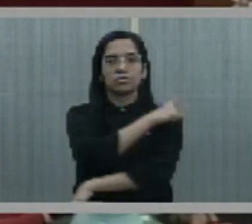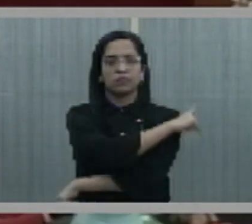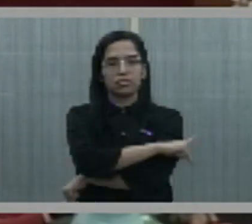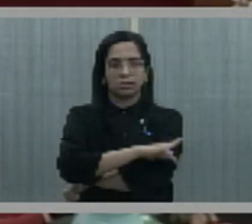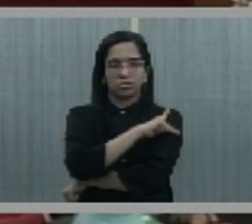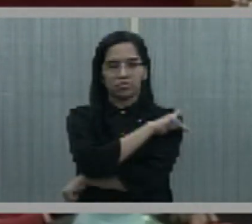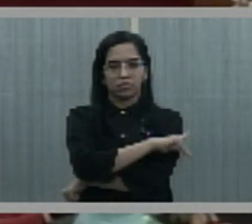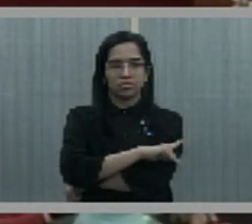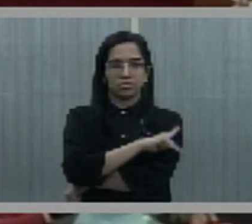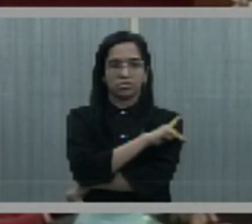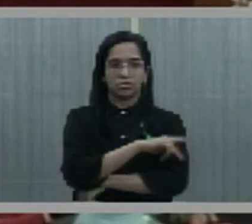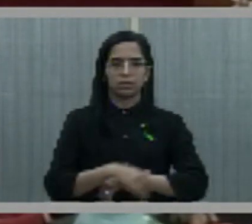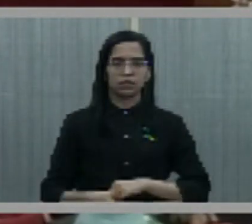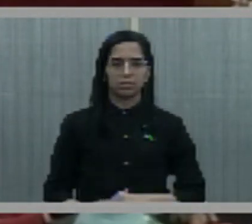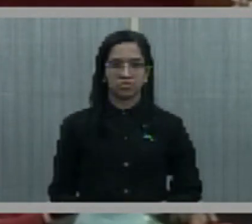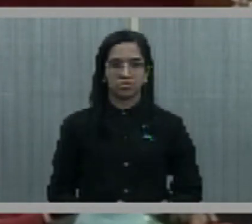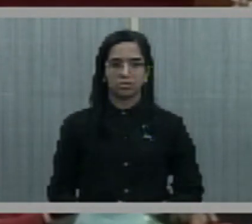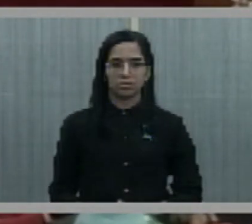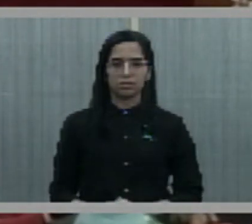luta é o Piauí.